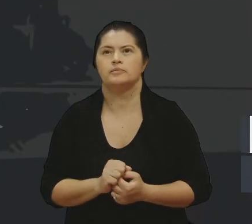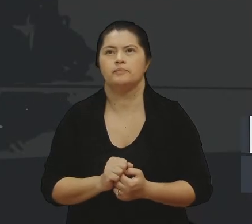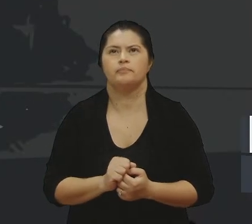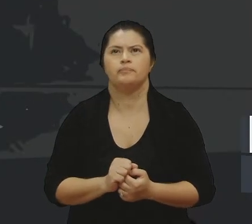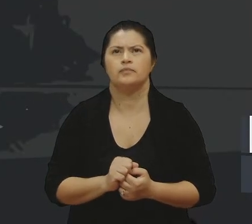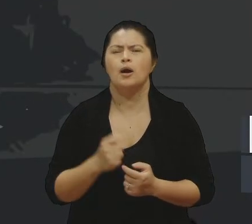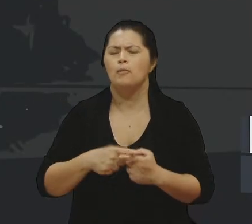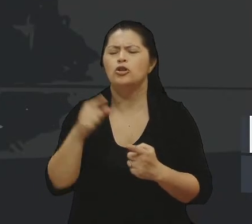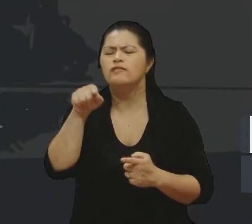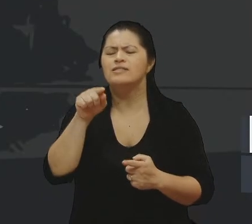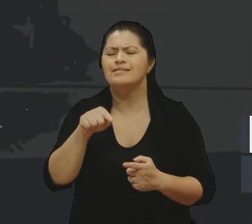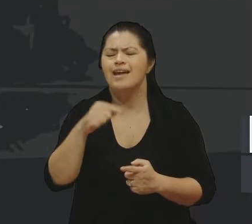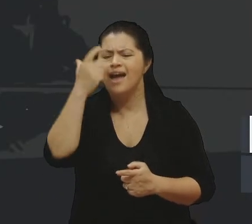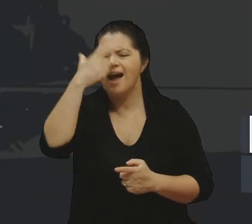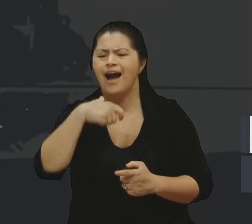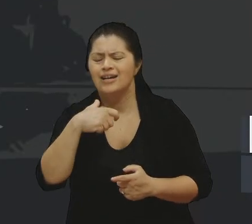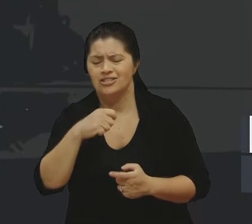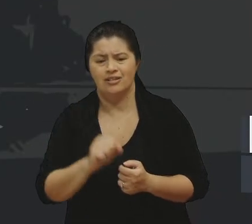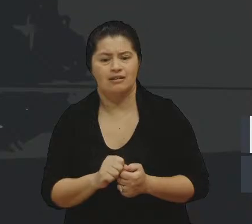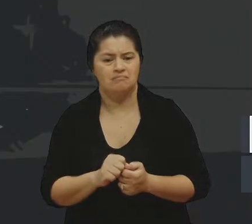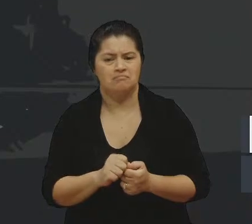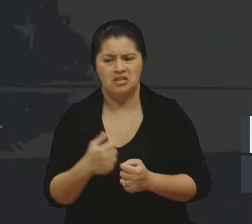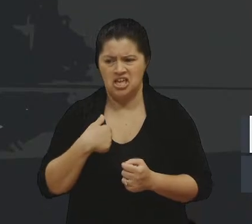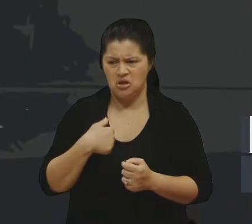certo? Vocês acham que eu sou muito bom?